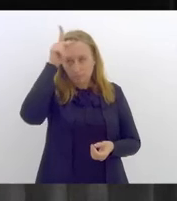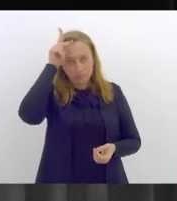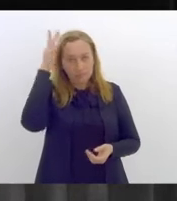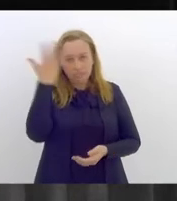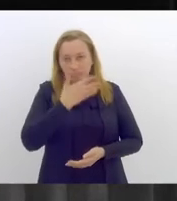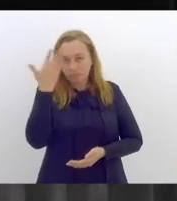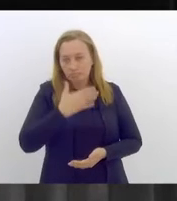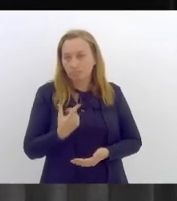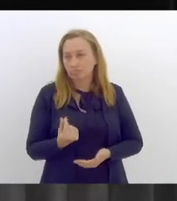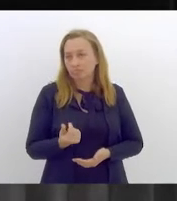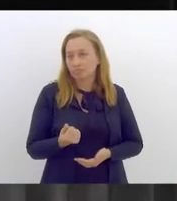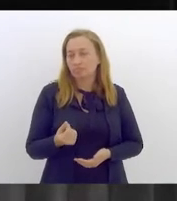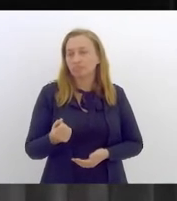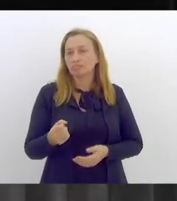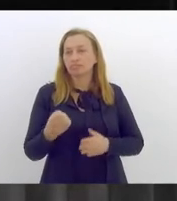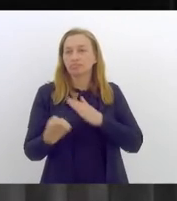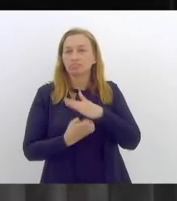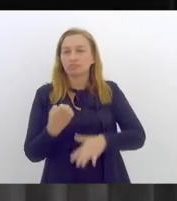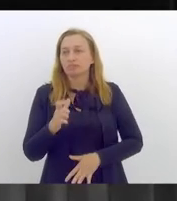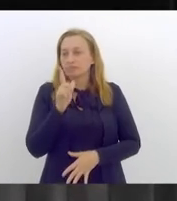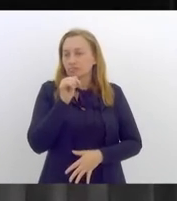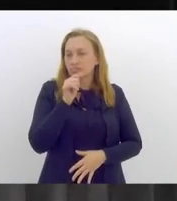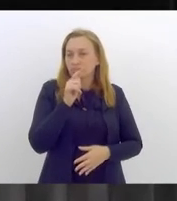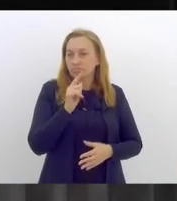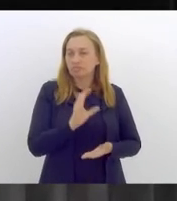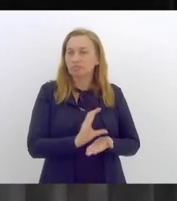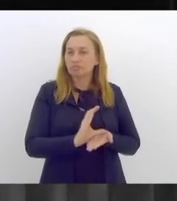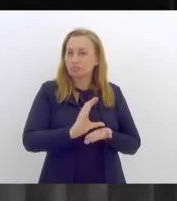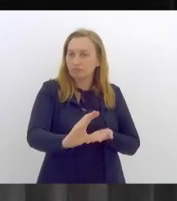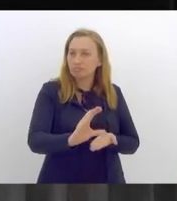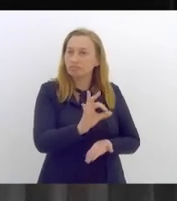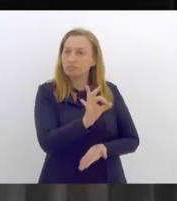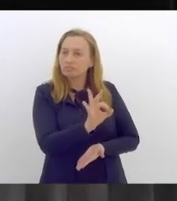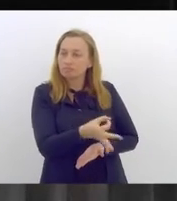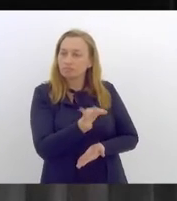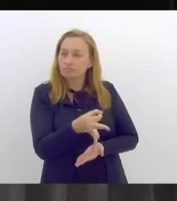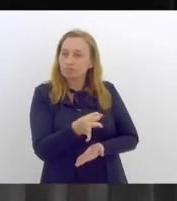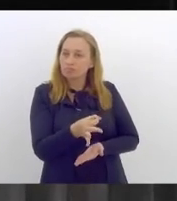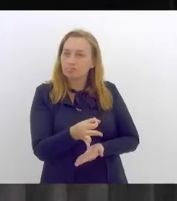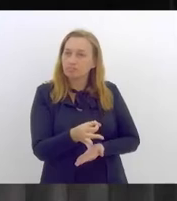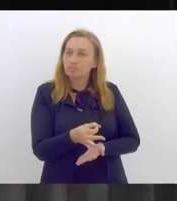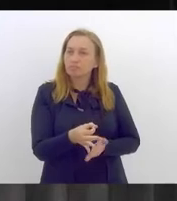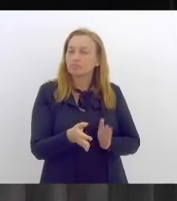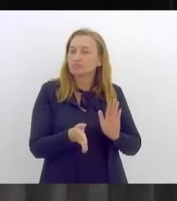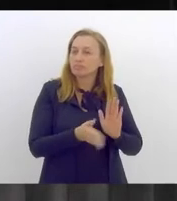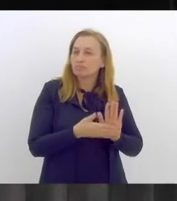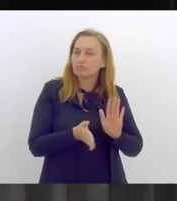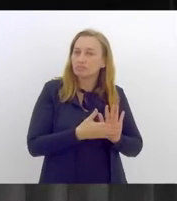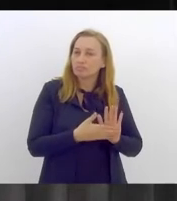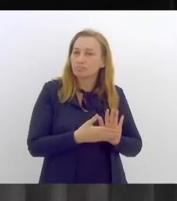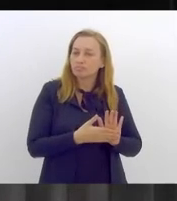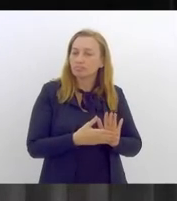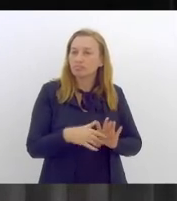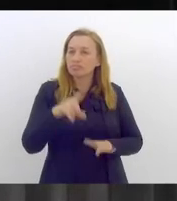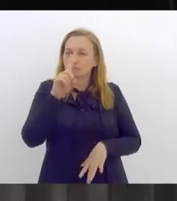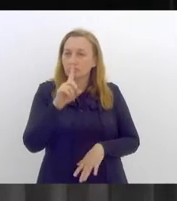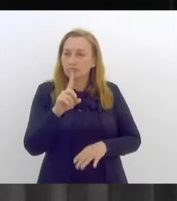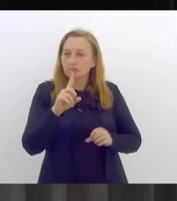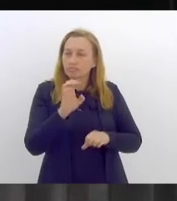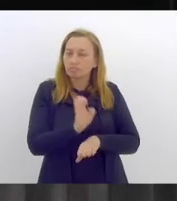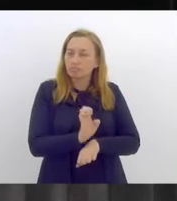o dinheiro da SEDAI ser empregado, de fato, naquilo a que se propunha, garantir um Estado